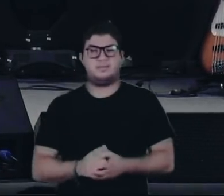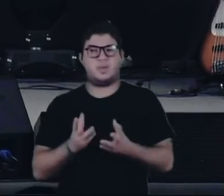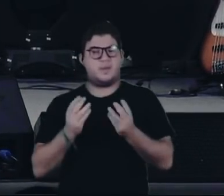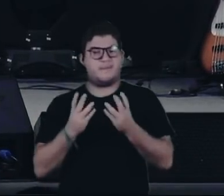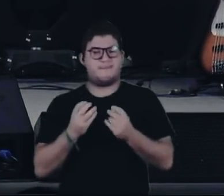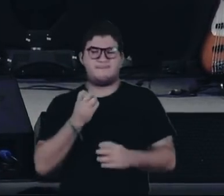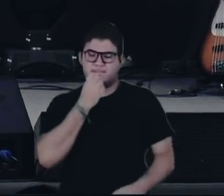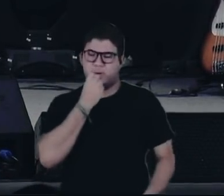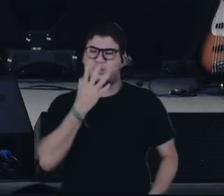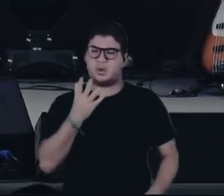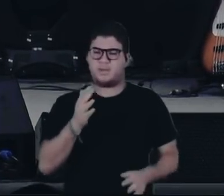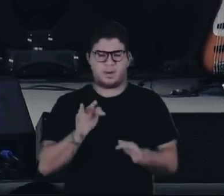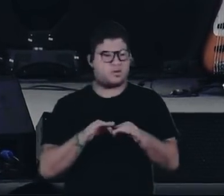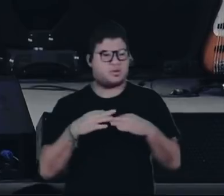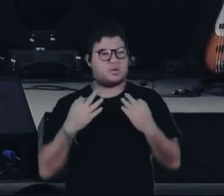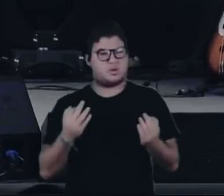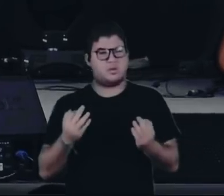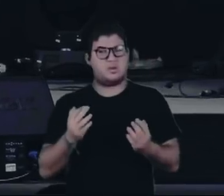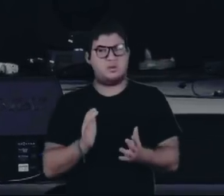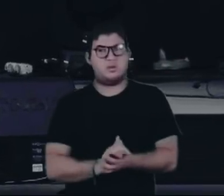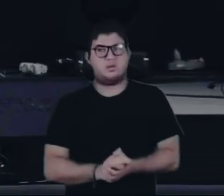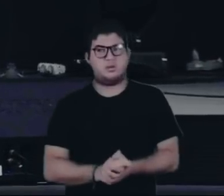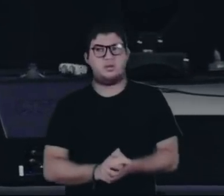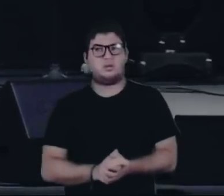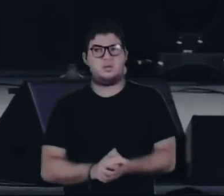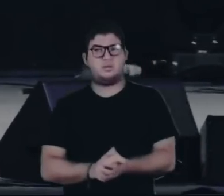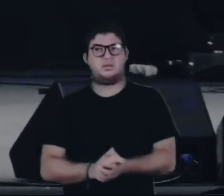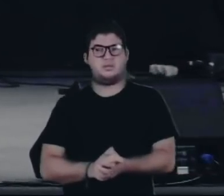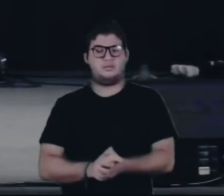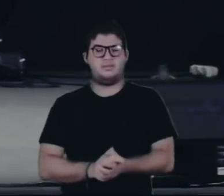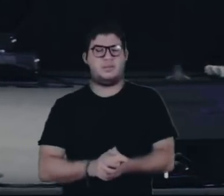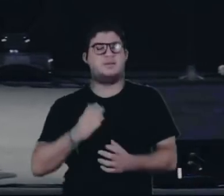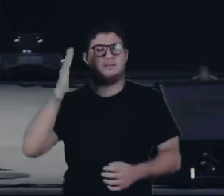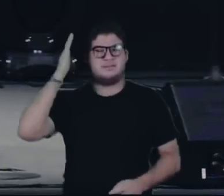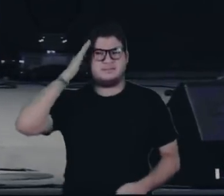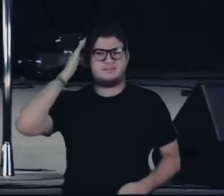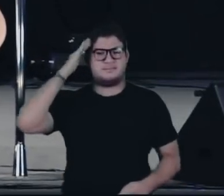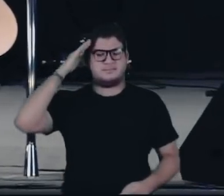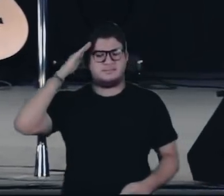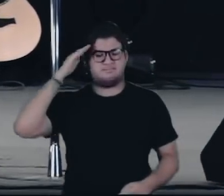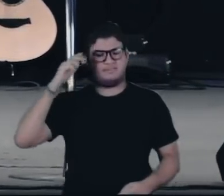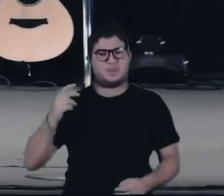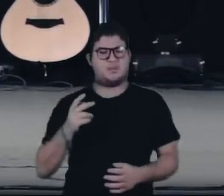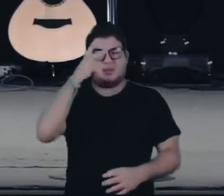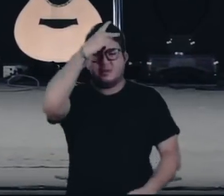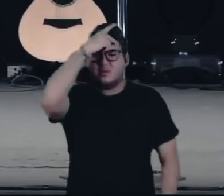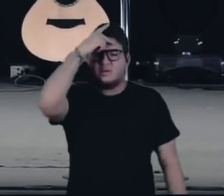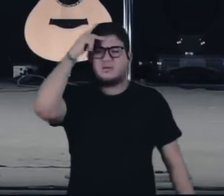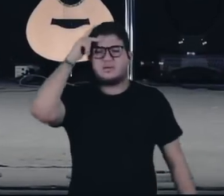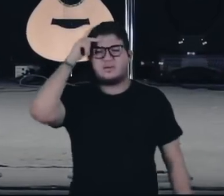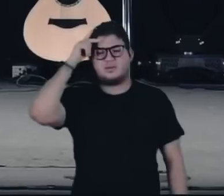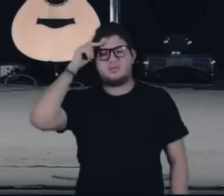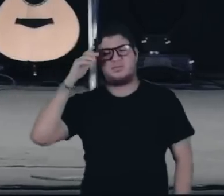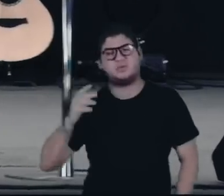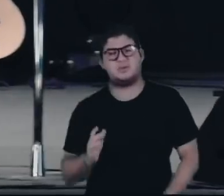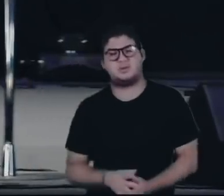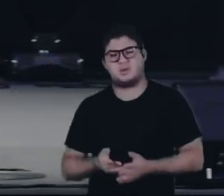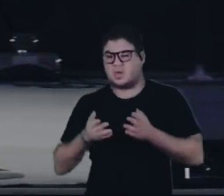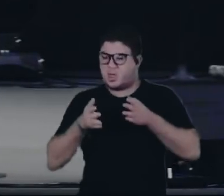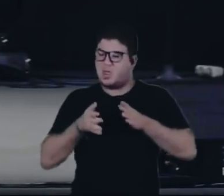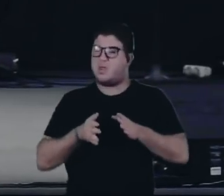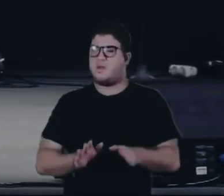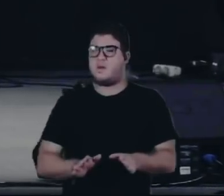muito natural. Por mais que saibamos que o ser humano não